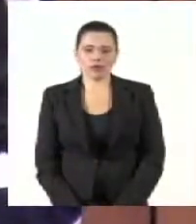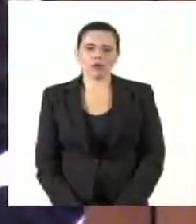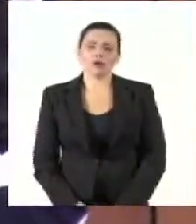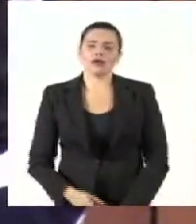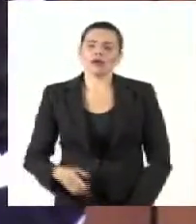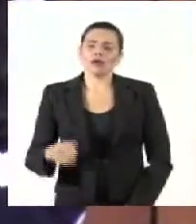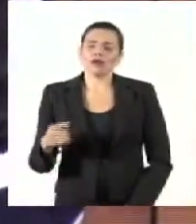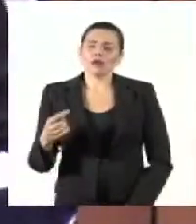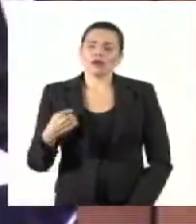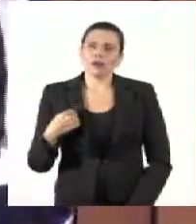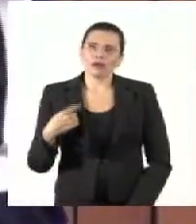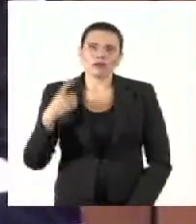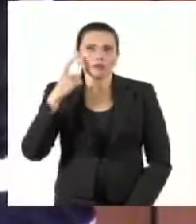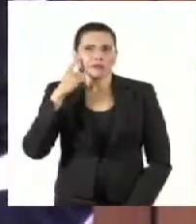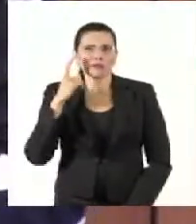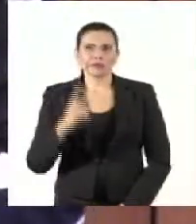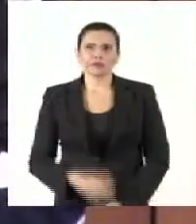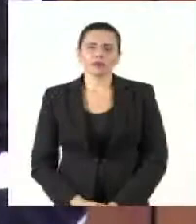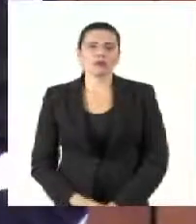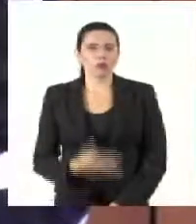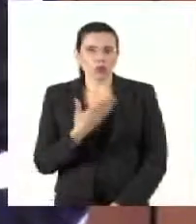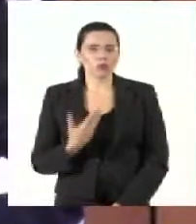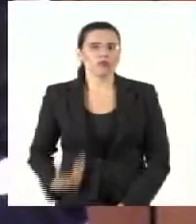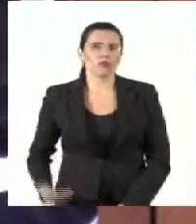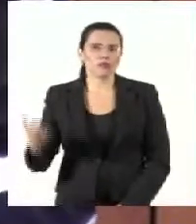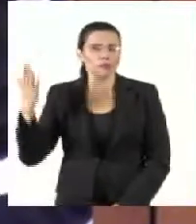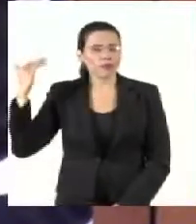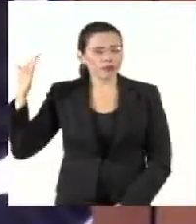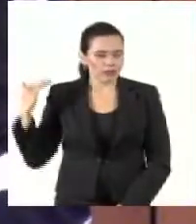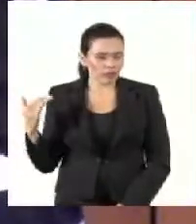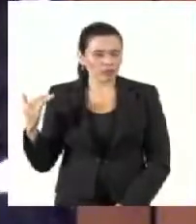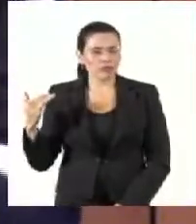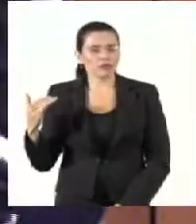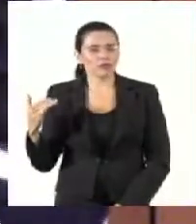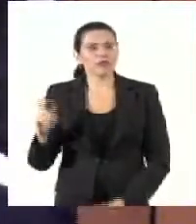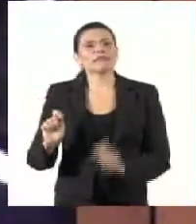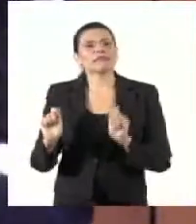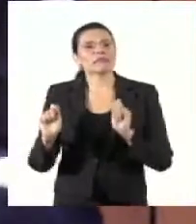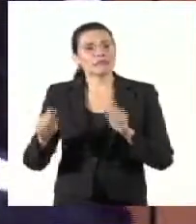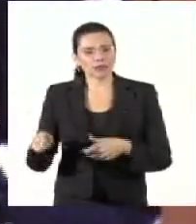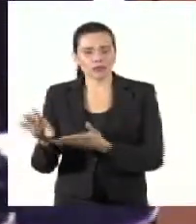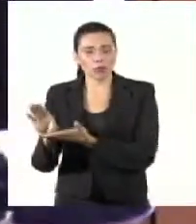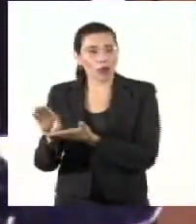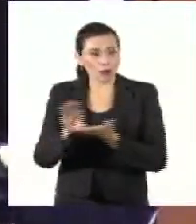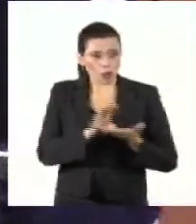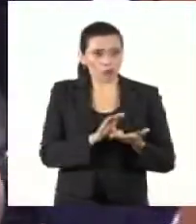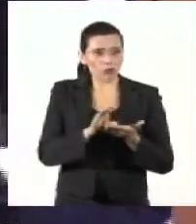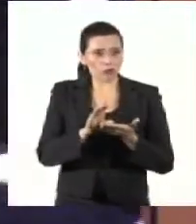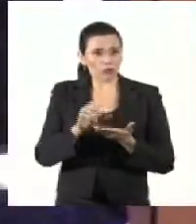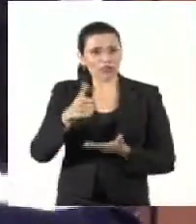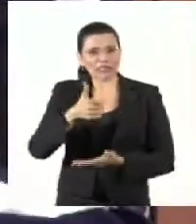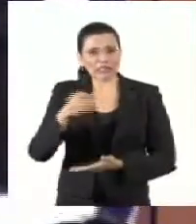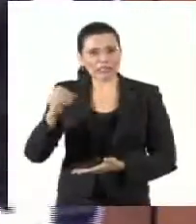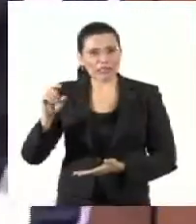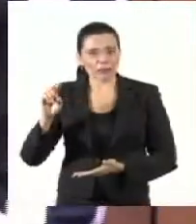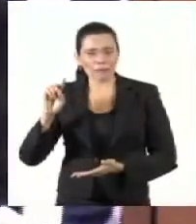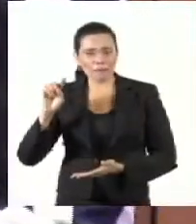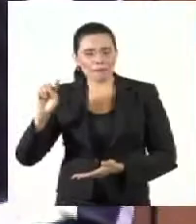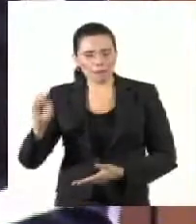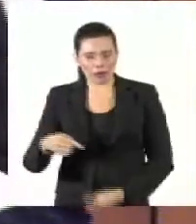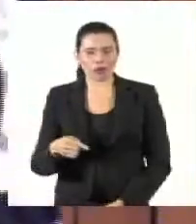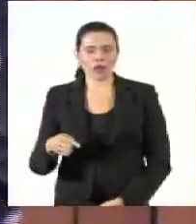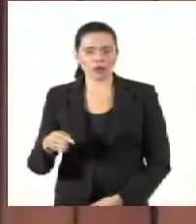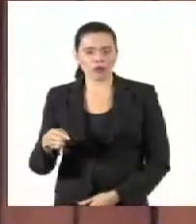repasse de 100 mil para o município, para os municípios. Esse governo nada se